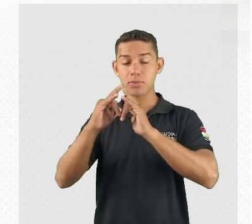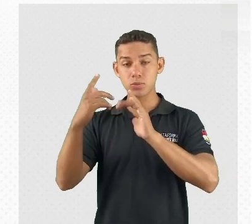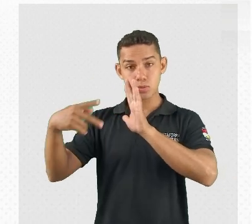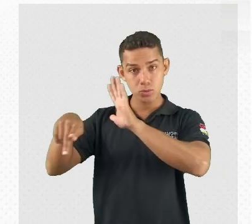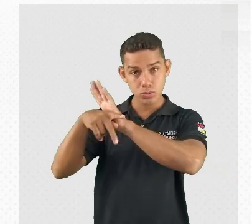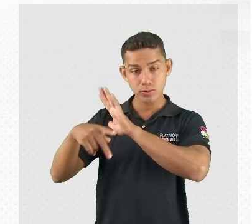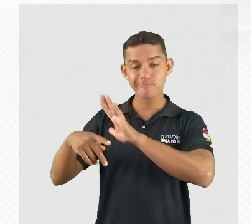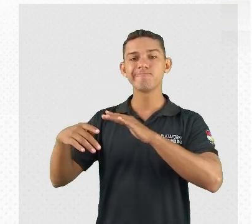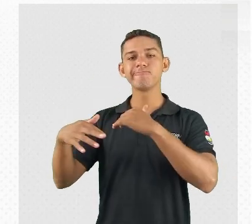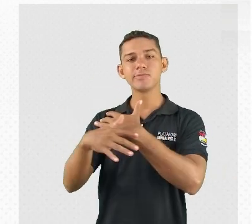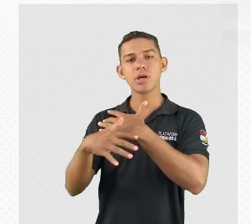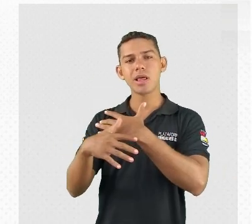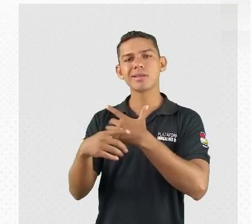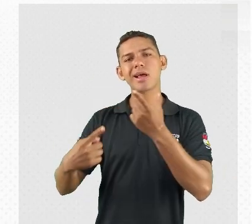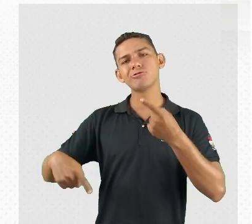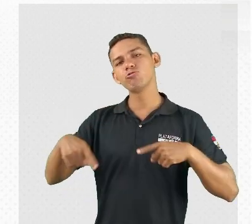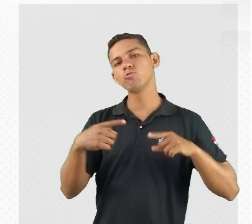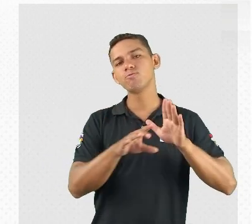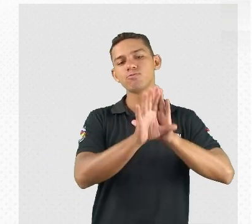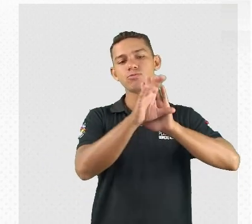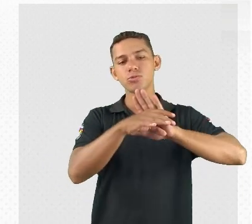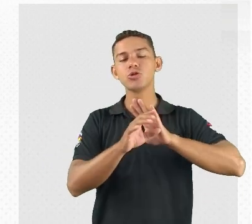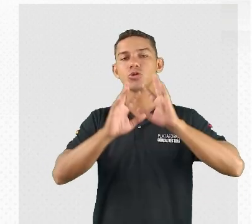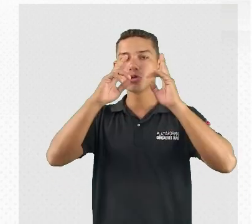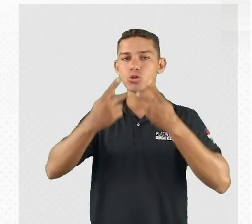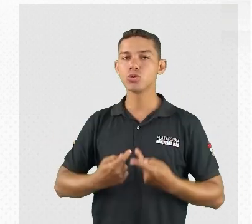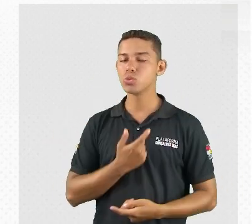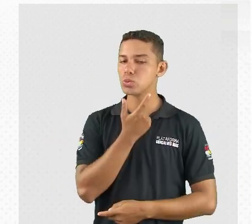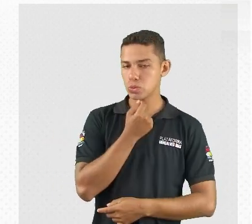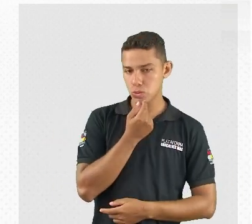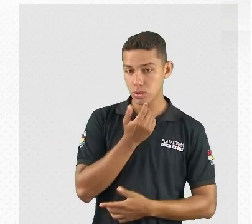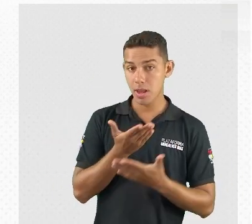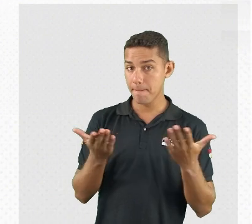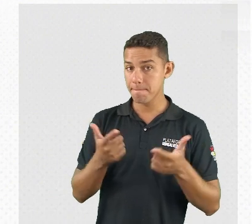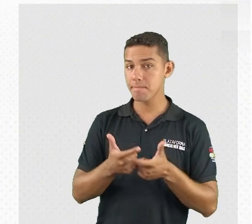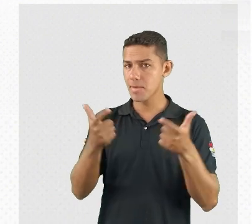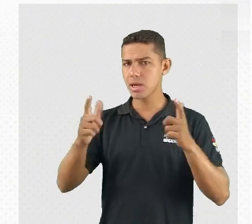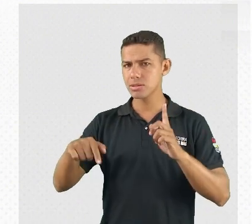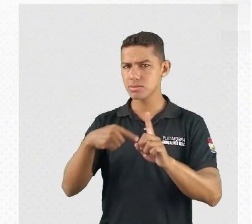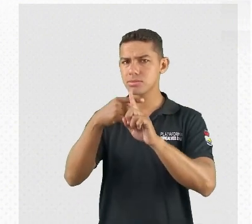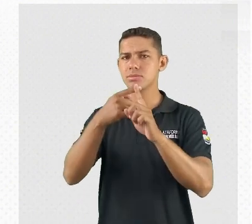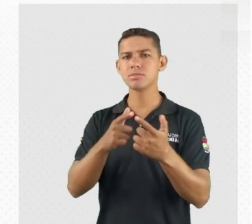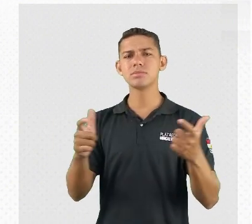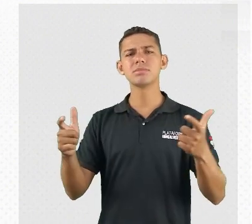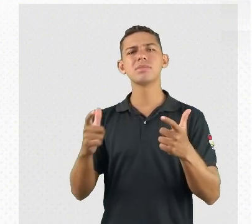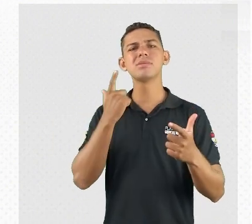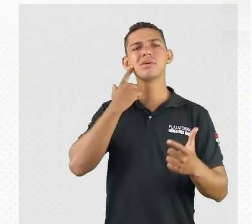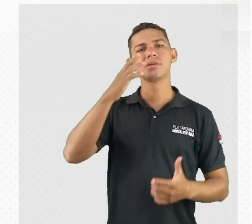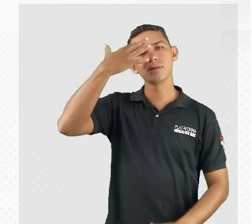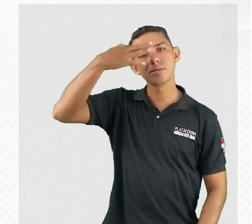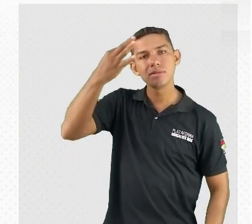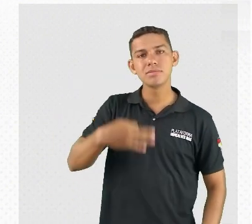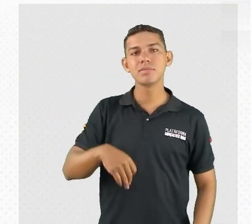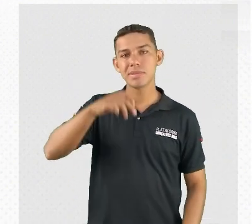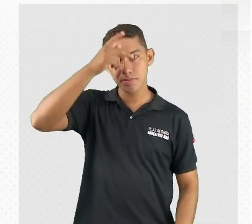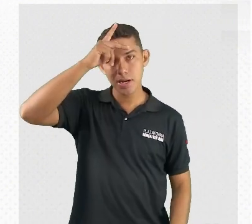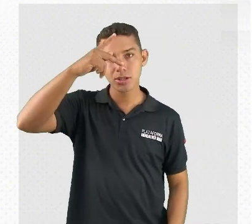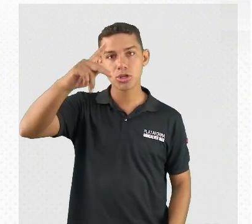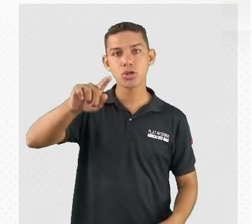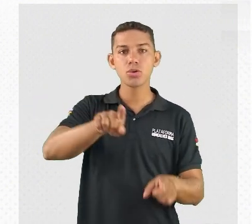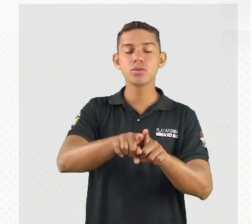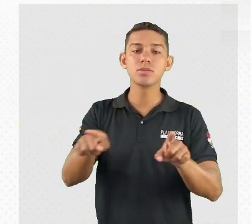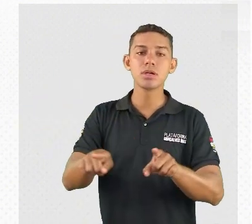da discussão e do consenso entre os homens. Mais um aspecto aqui que difere a concepção platônica da